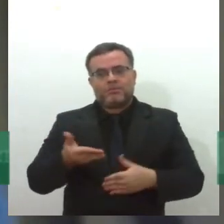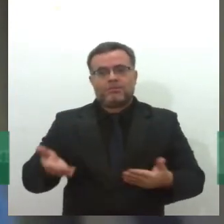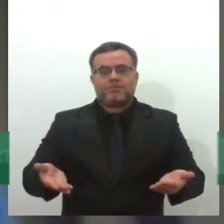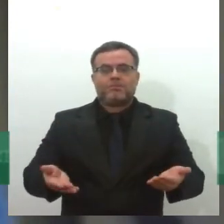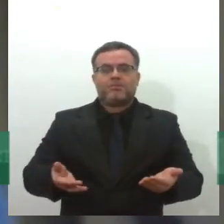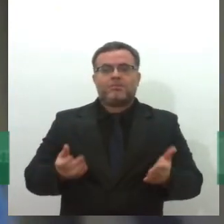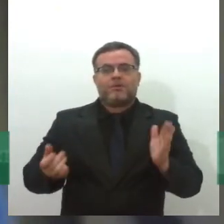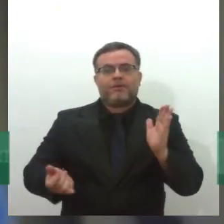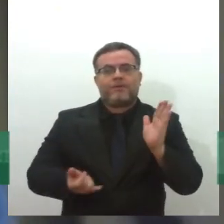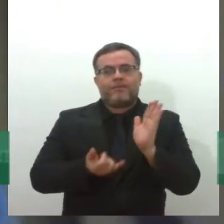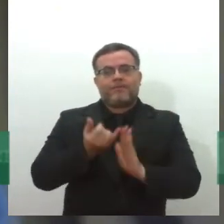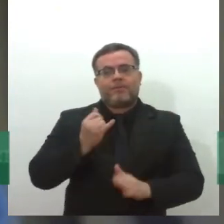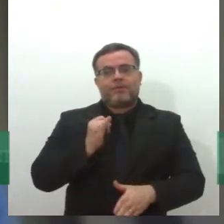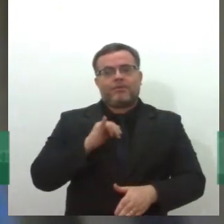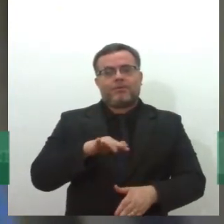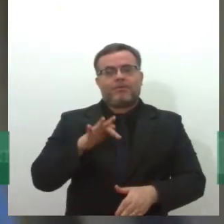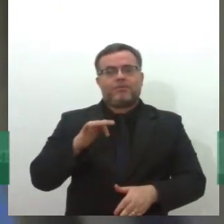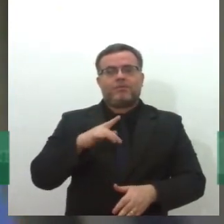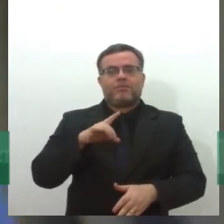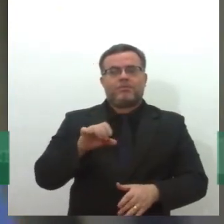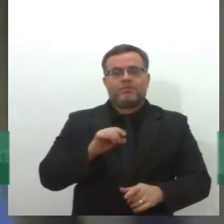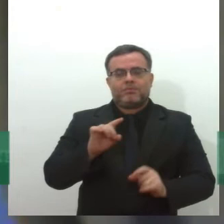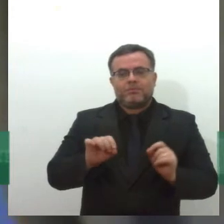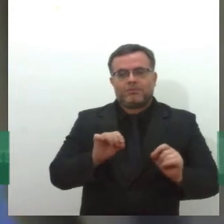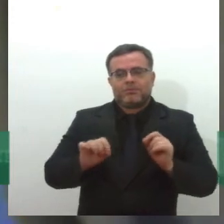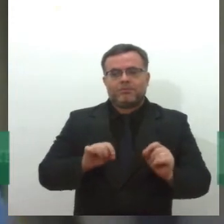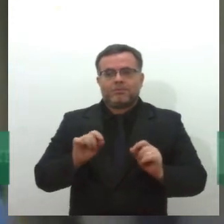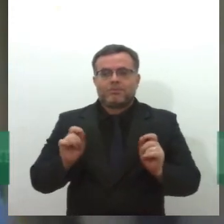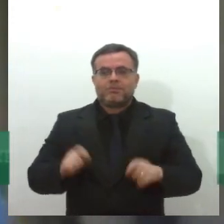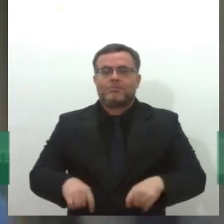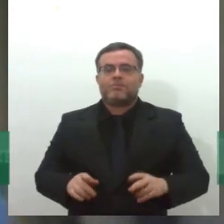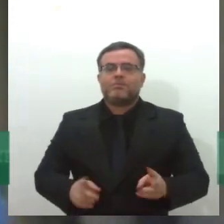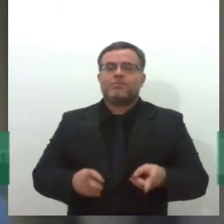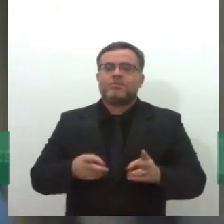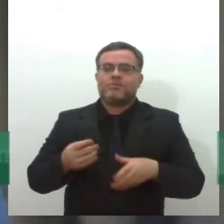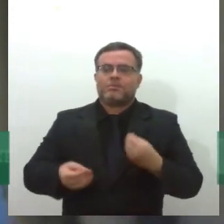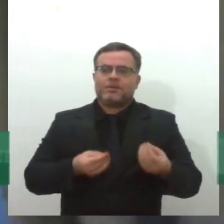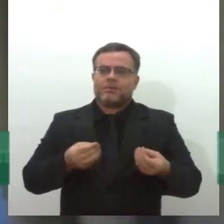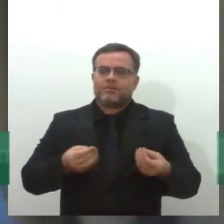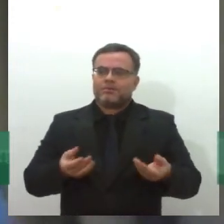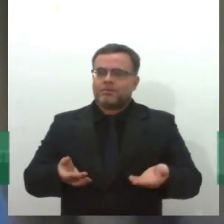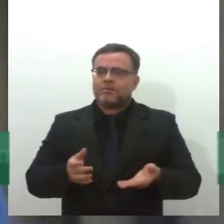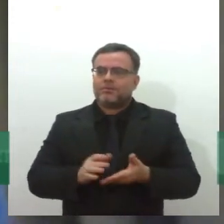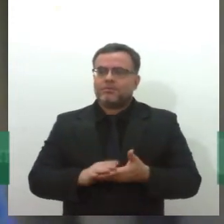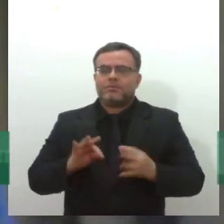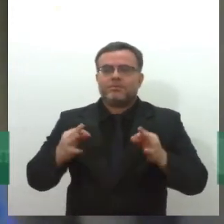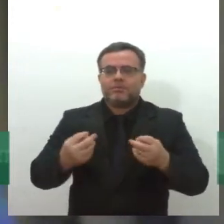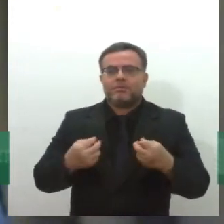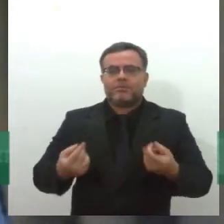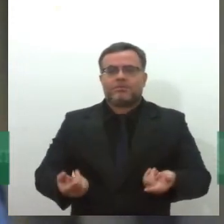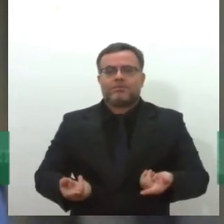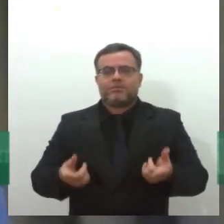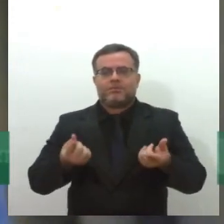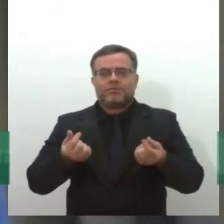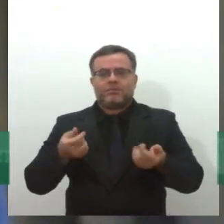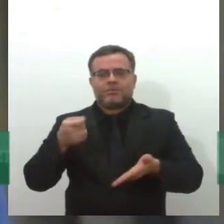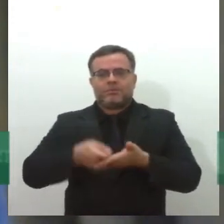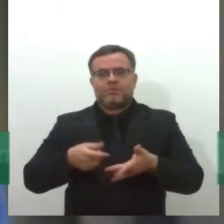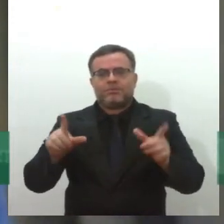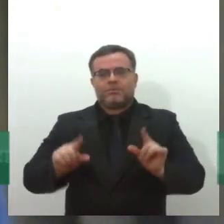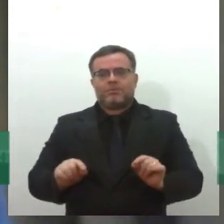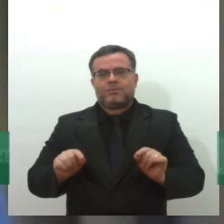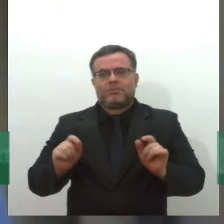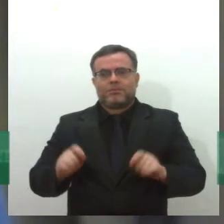inflação está impactando todas as commodities, todos os produtos, alimentos. Então, por que a gente não passa, então,